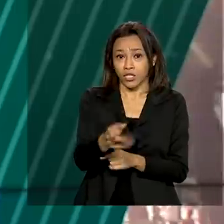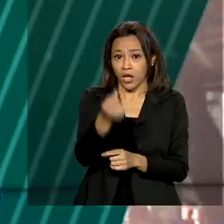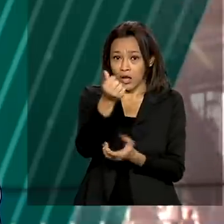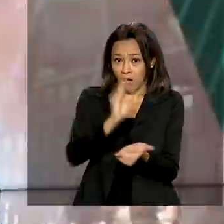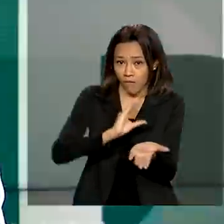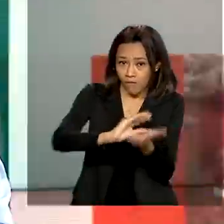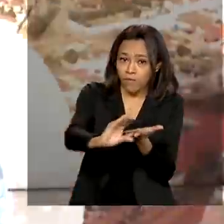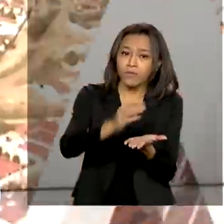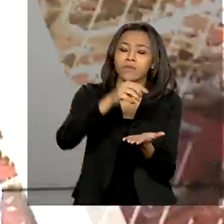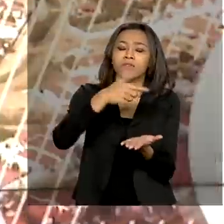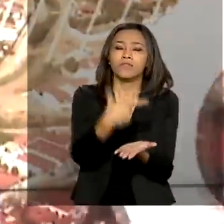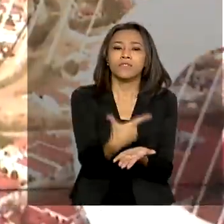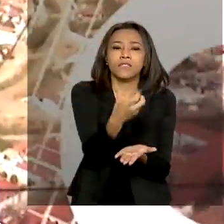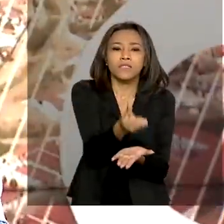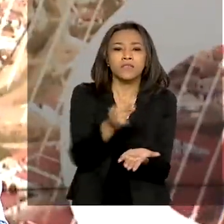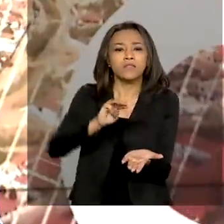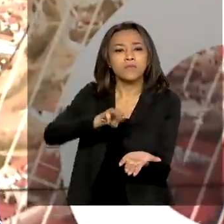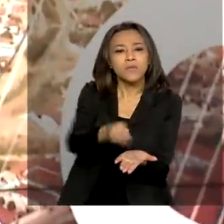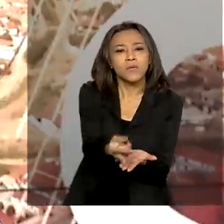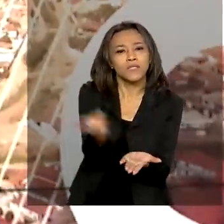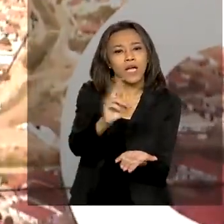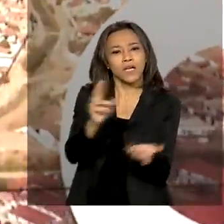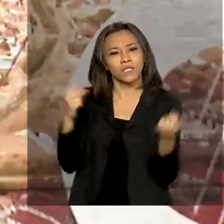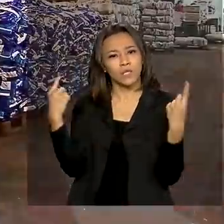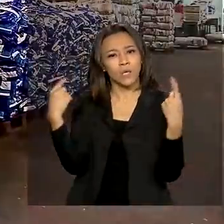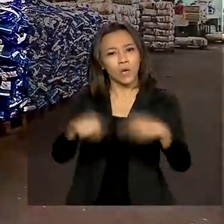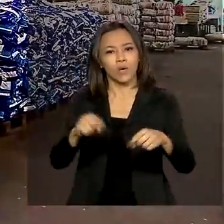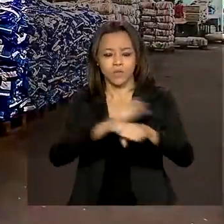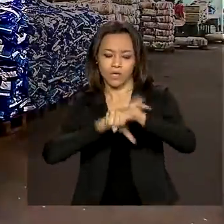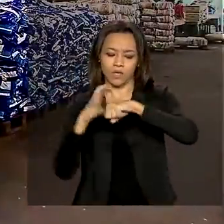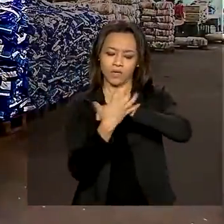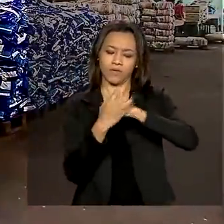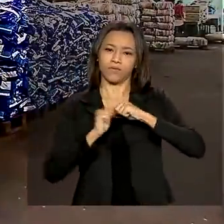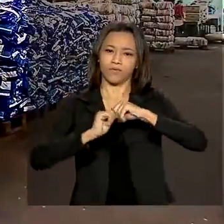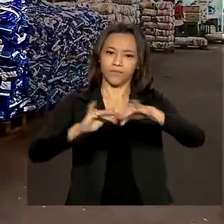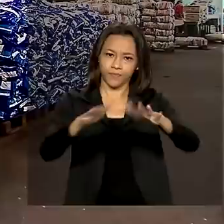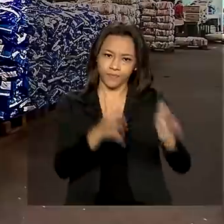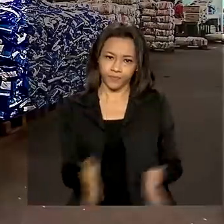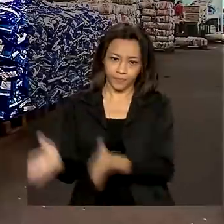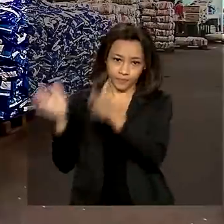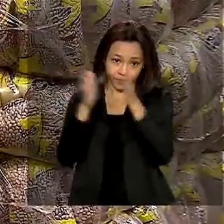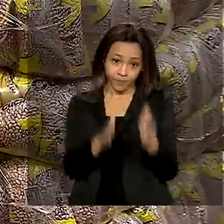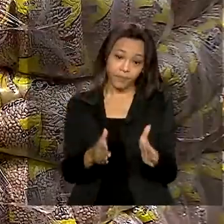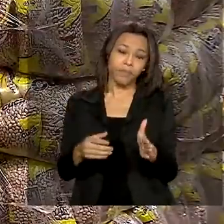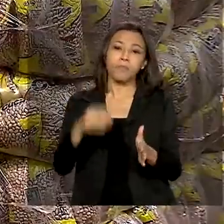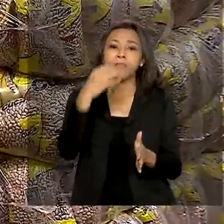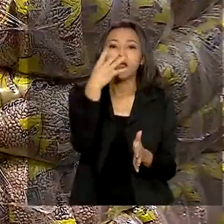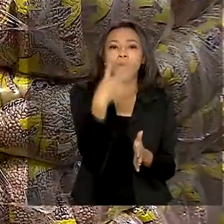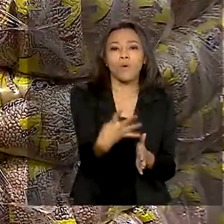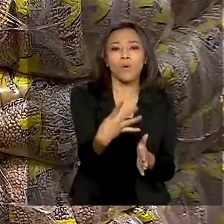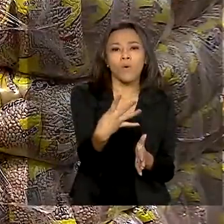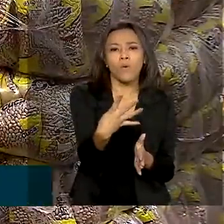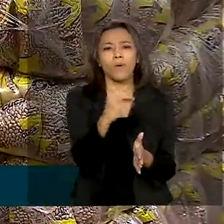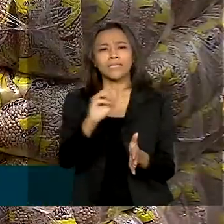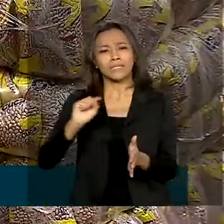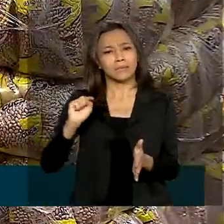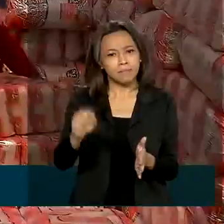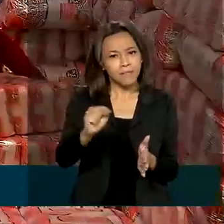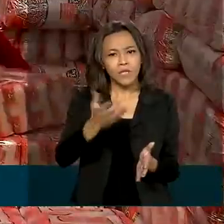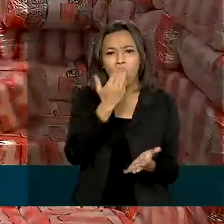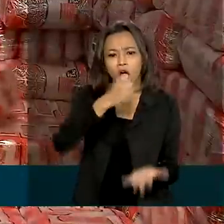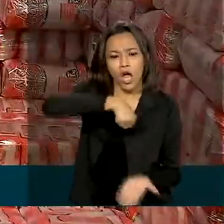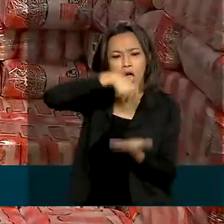de reais em ações de combate à Covid-19. As cerca de 400 mil cestas básicas com